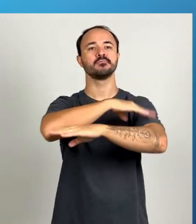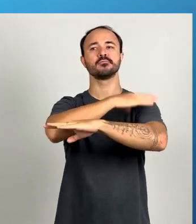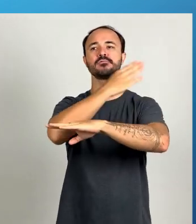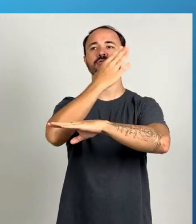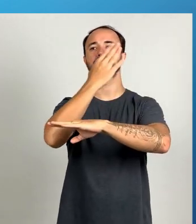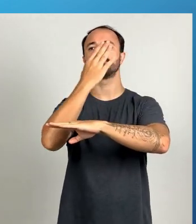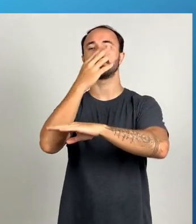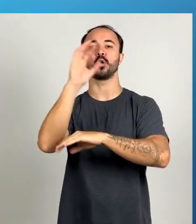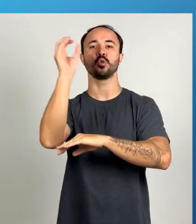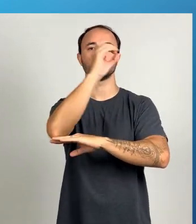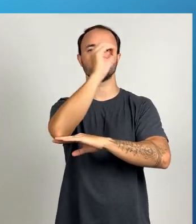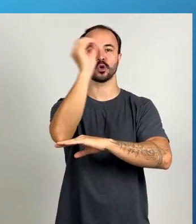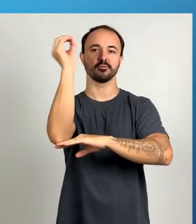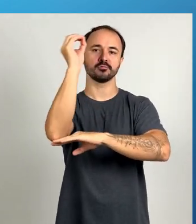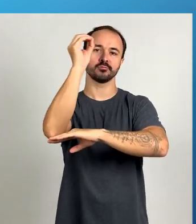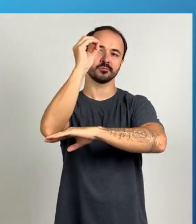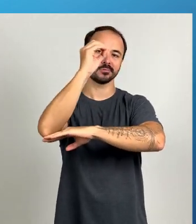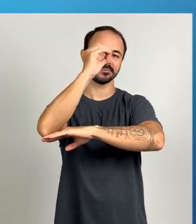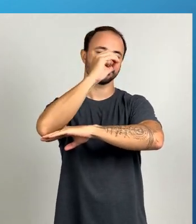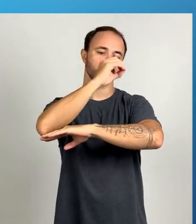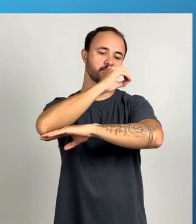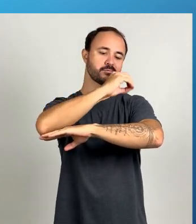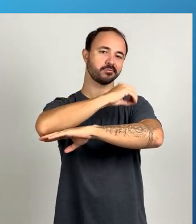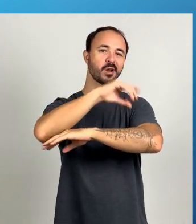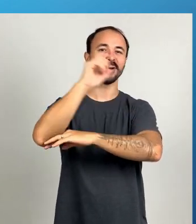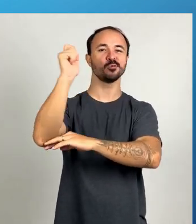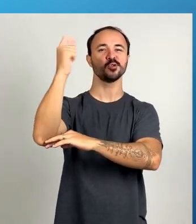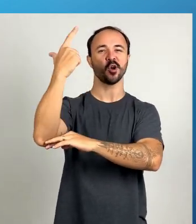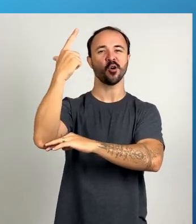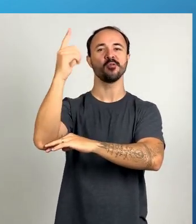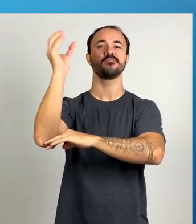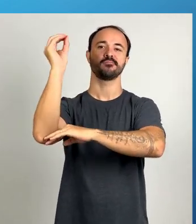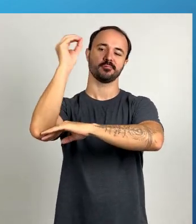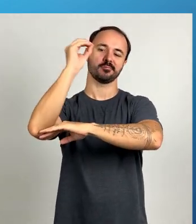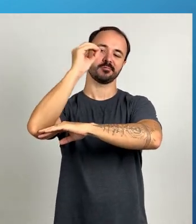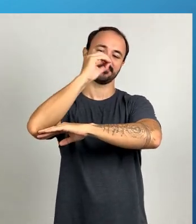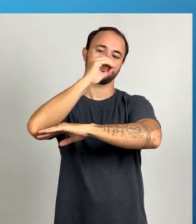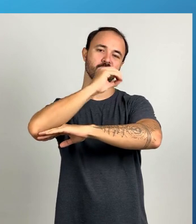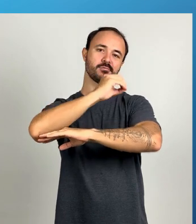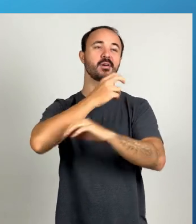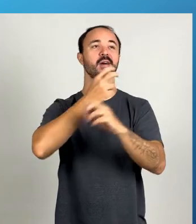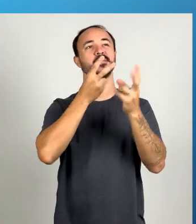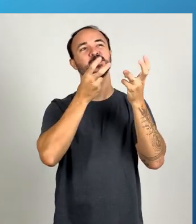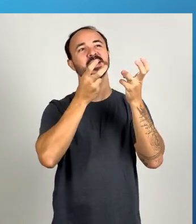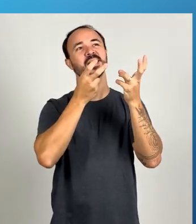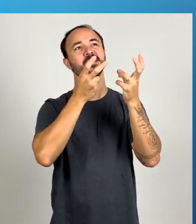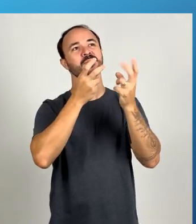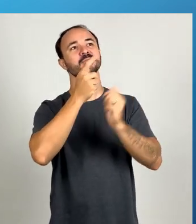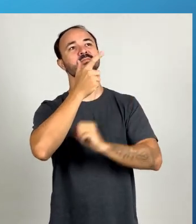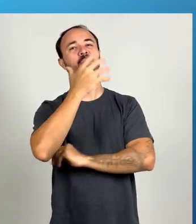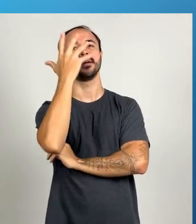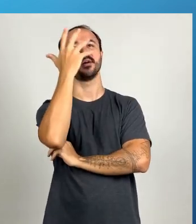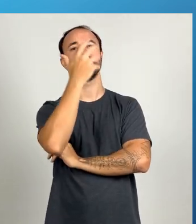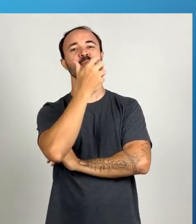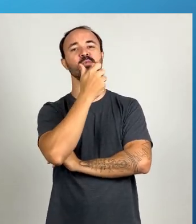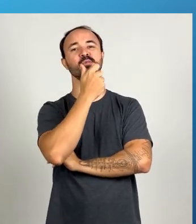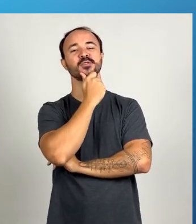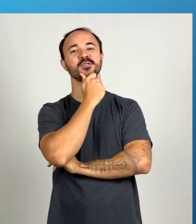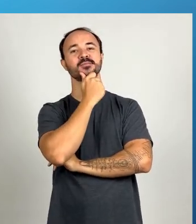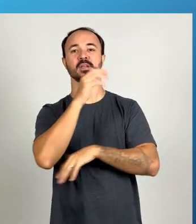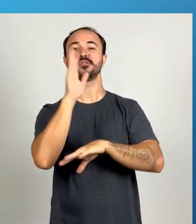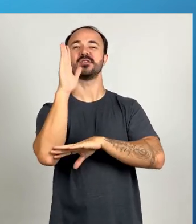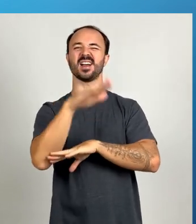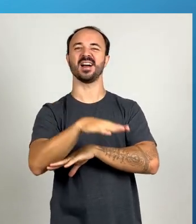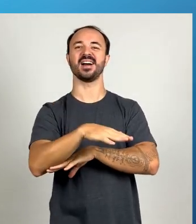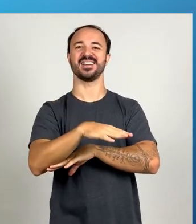horizonte, né? Ali no rio Tocantins, naquela direção da cidade vizinha, né? Bela Vista, São Miguel ali.